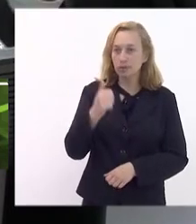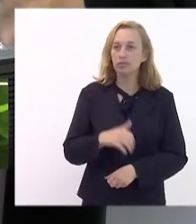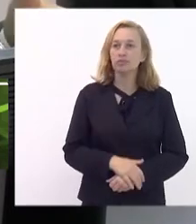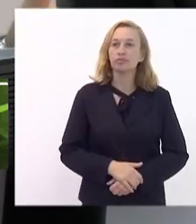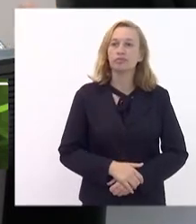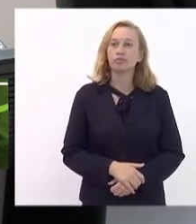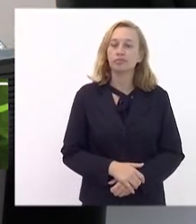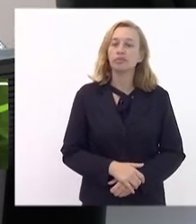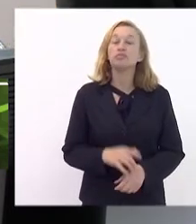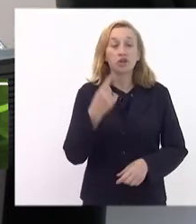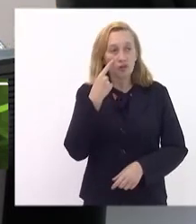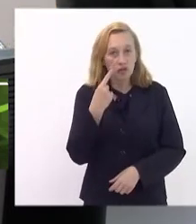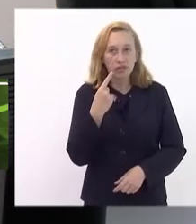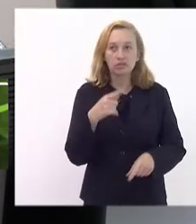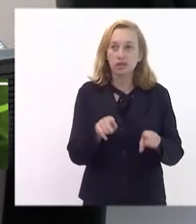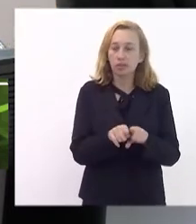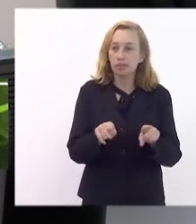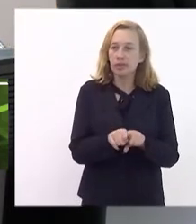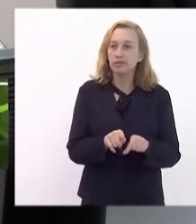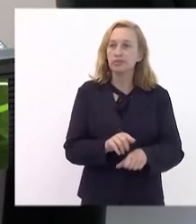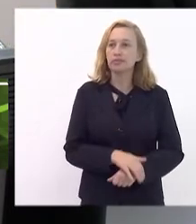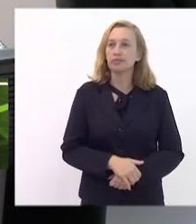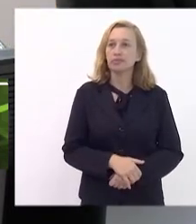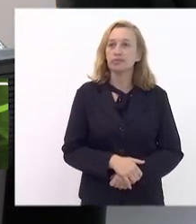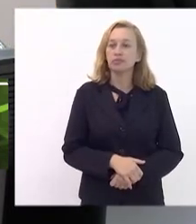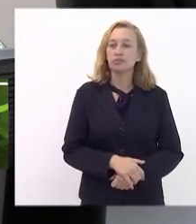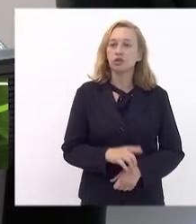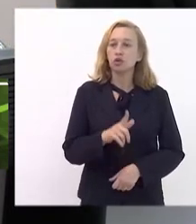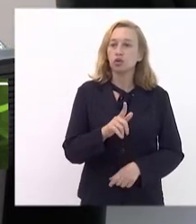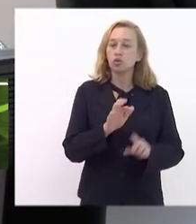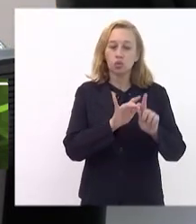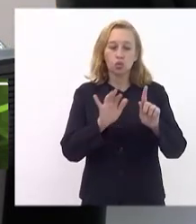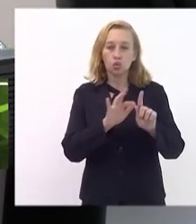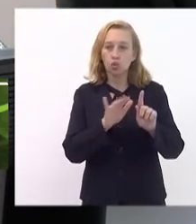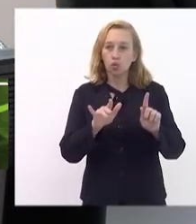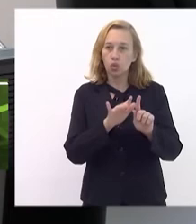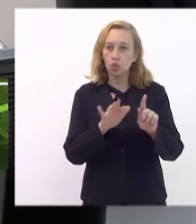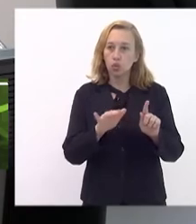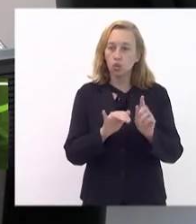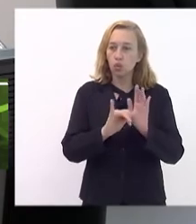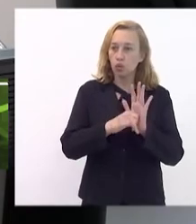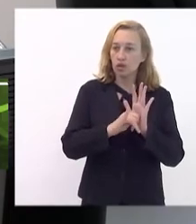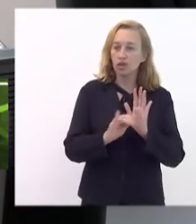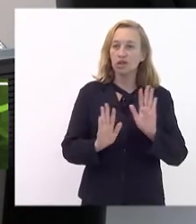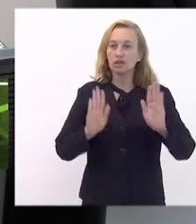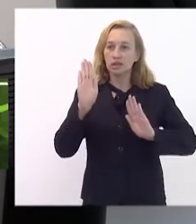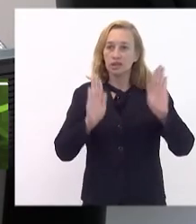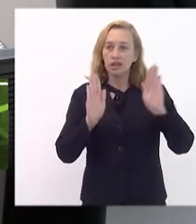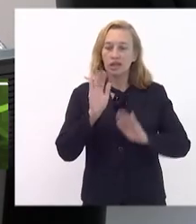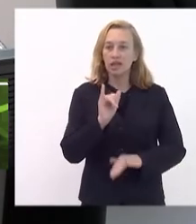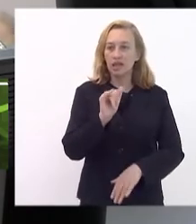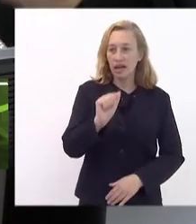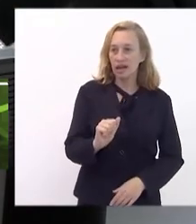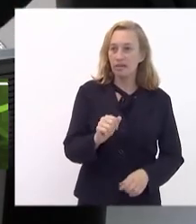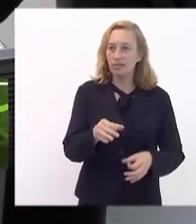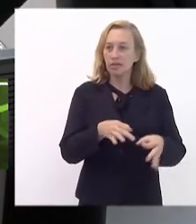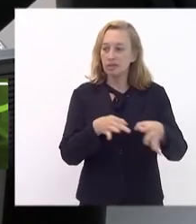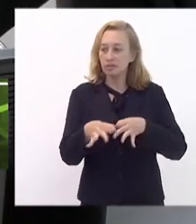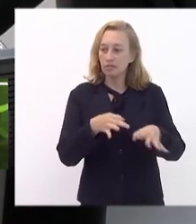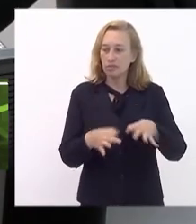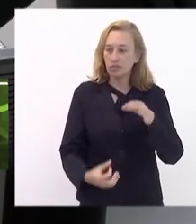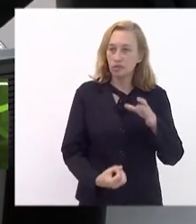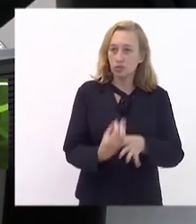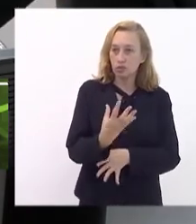e vi também no Google um edital de licitação do INEA para fazer esse projeto já